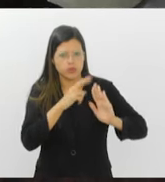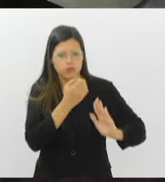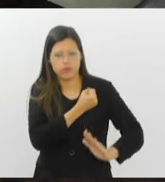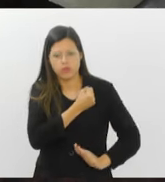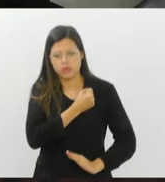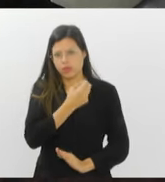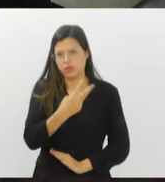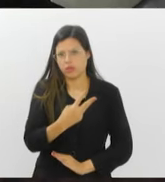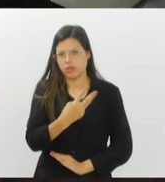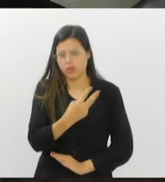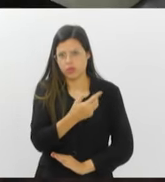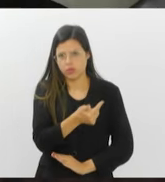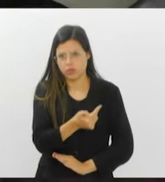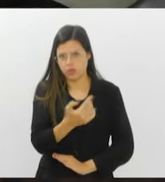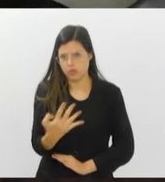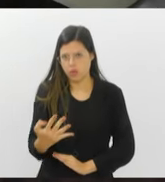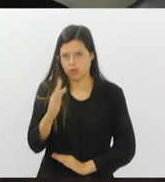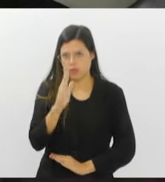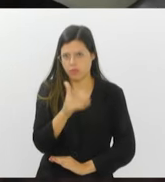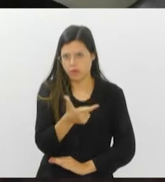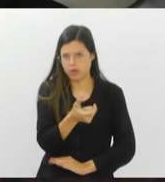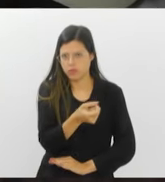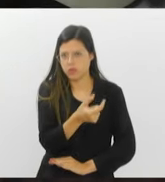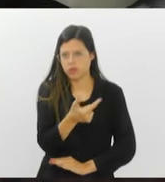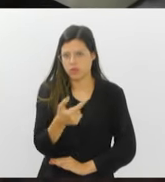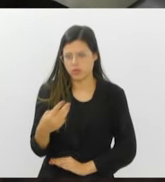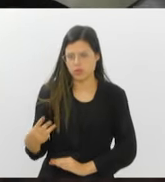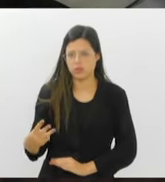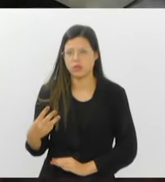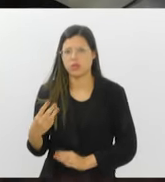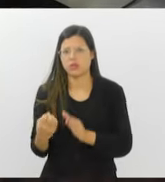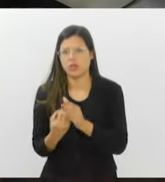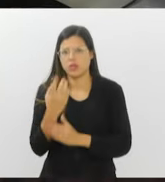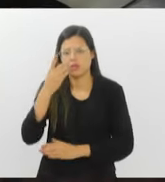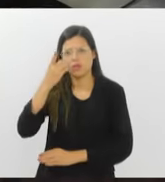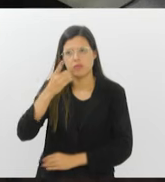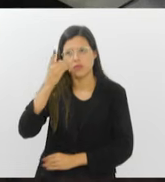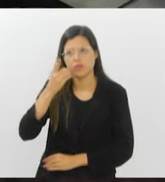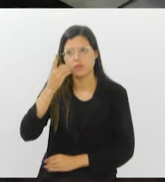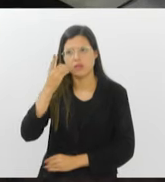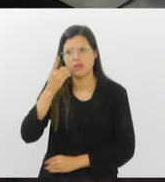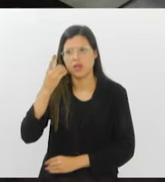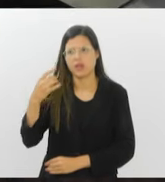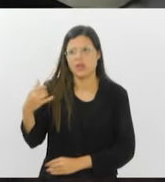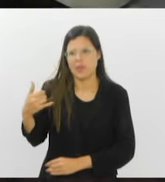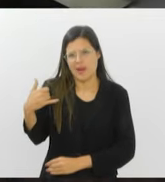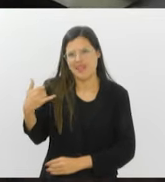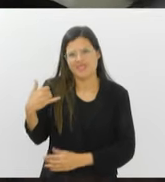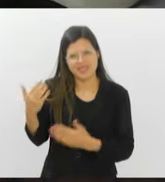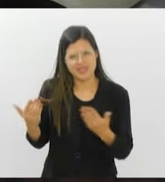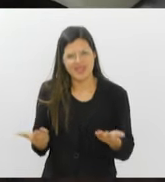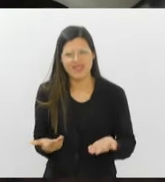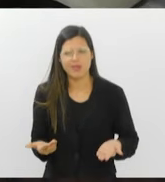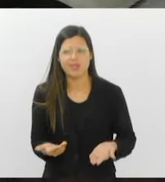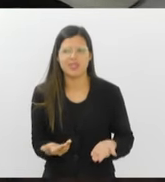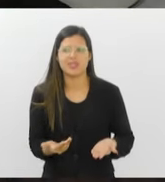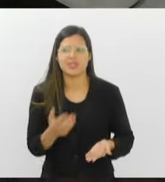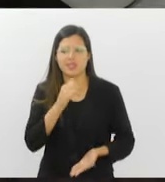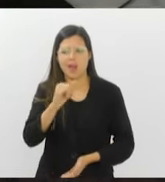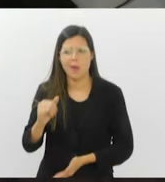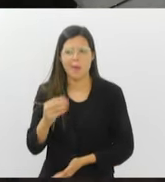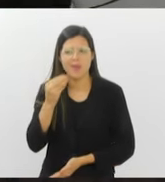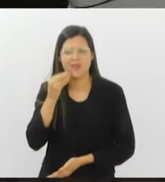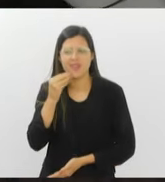número 324 de 2023, de autoria do deputado aniversariante do dia, aqui aproveito o